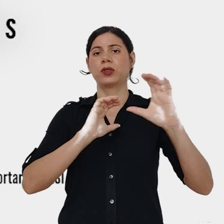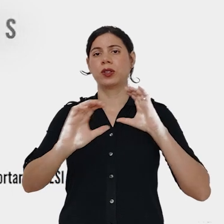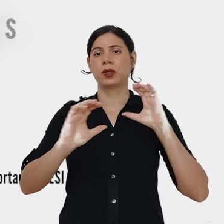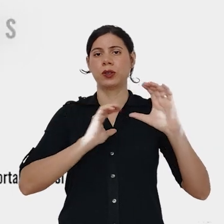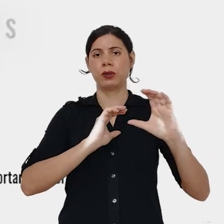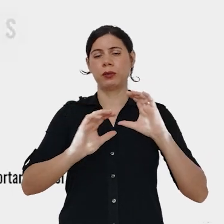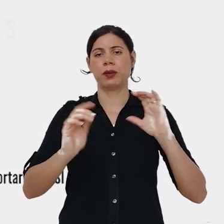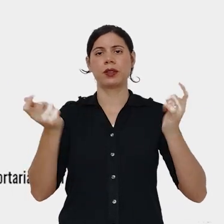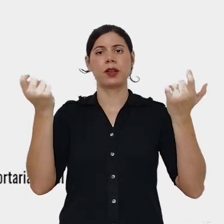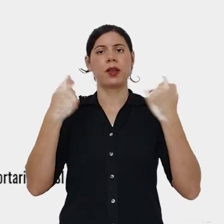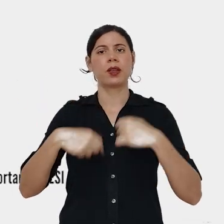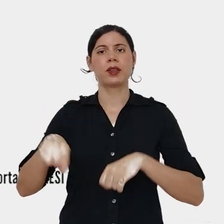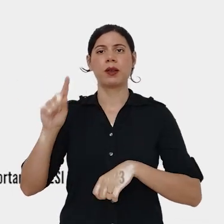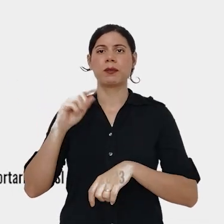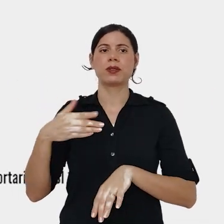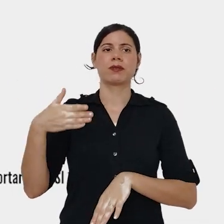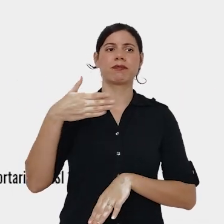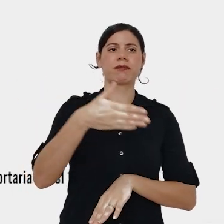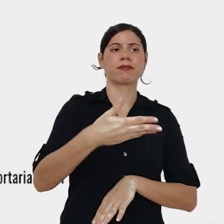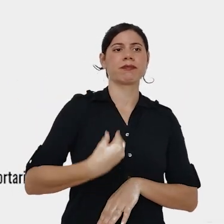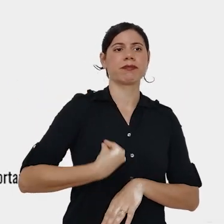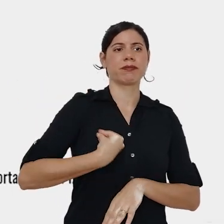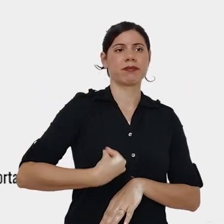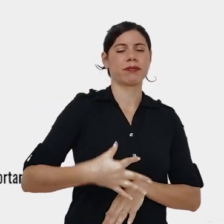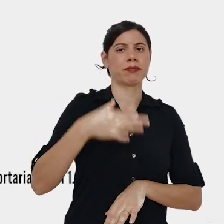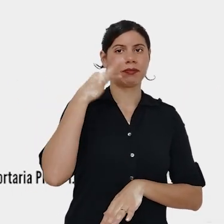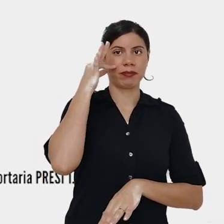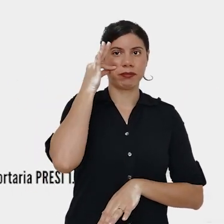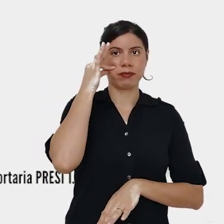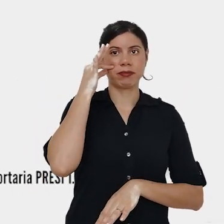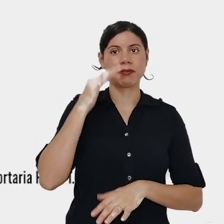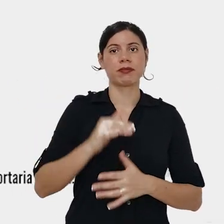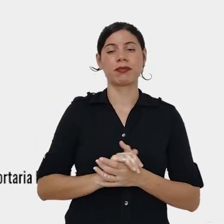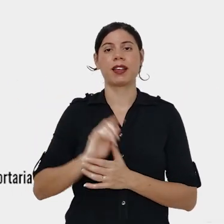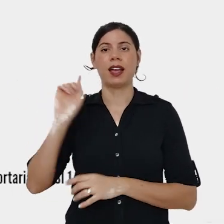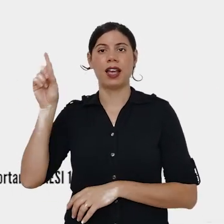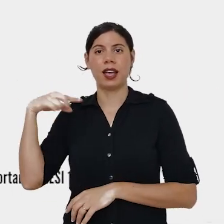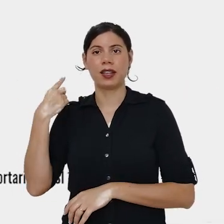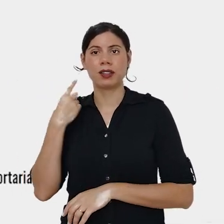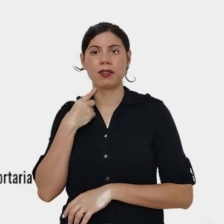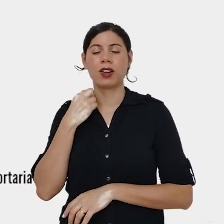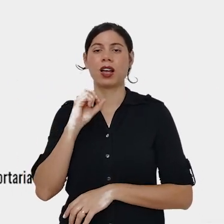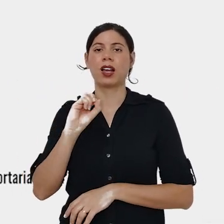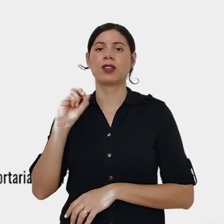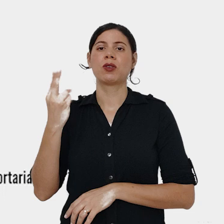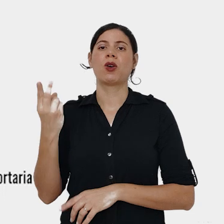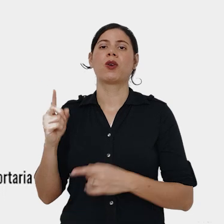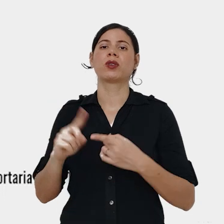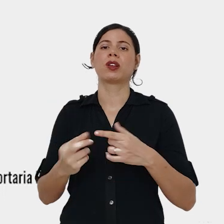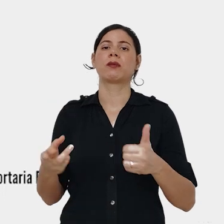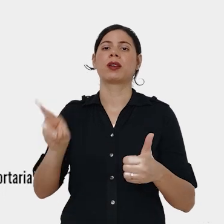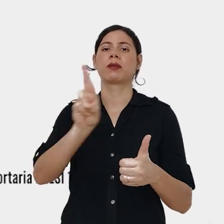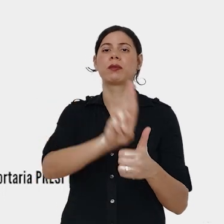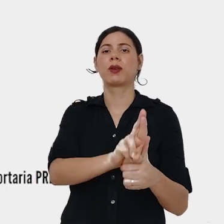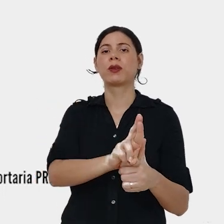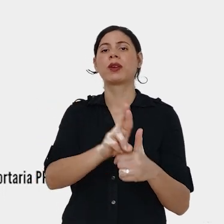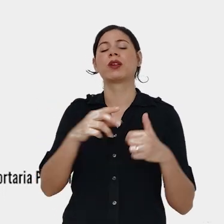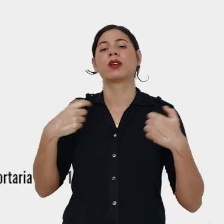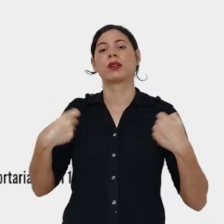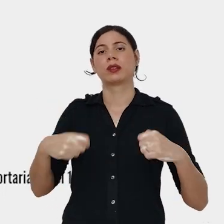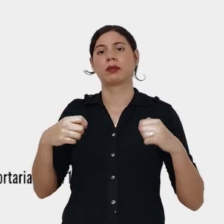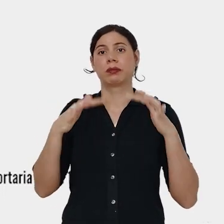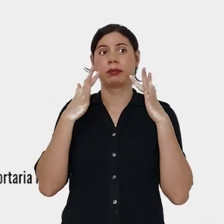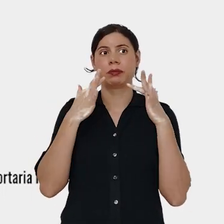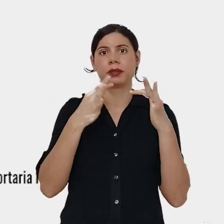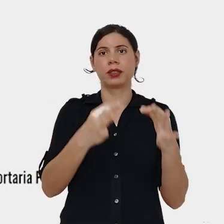de comunicação, sem necessidade de comparecimento presencial das partes, advogados ou procuradores, e deverão